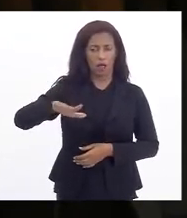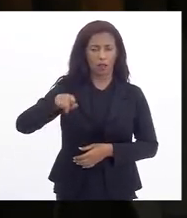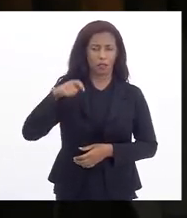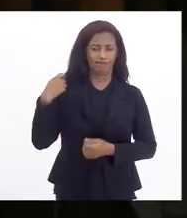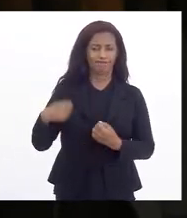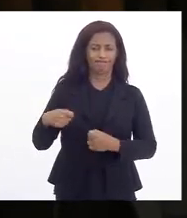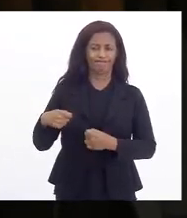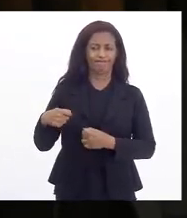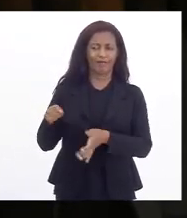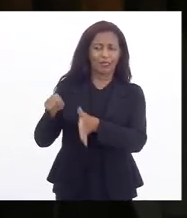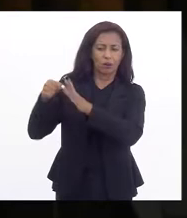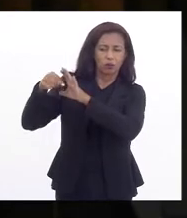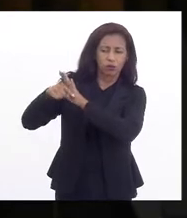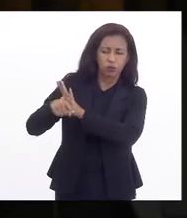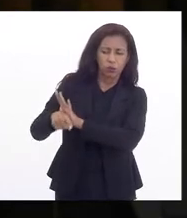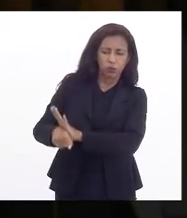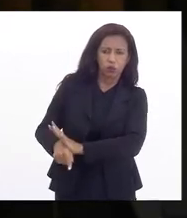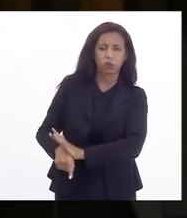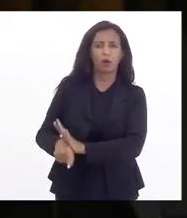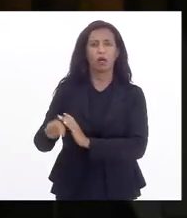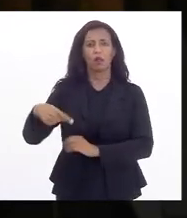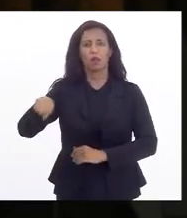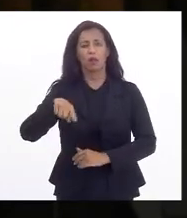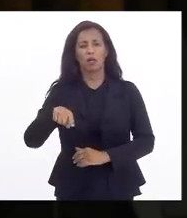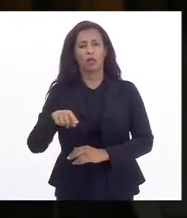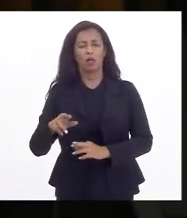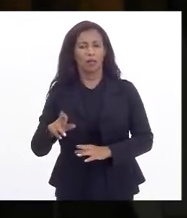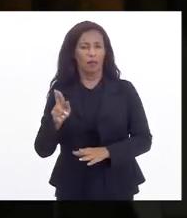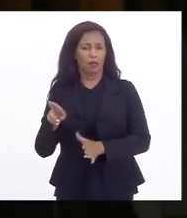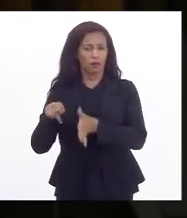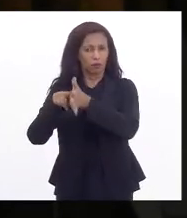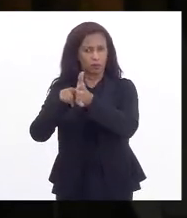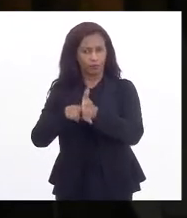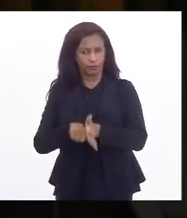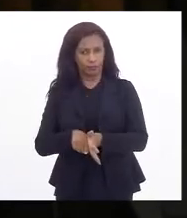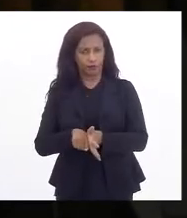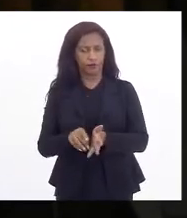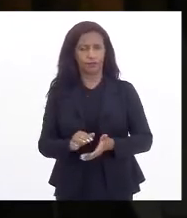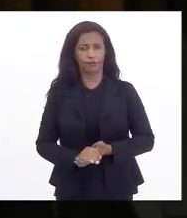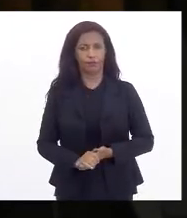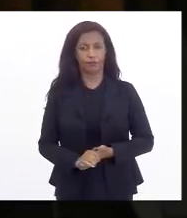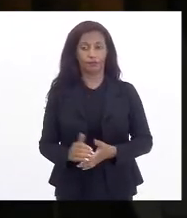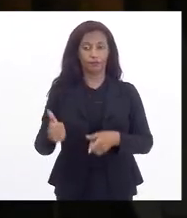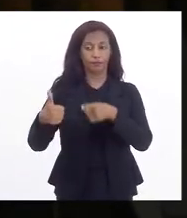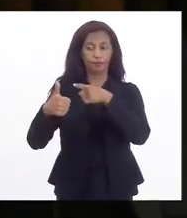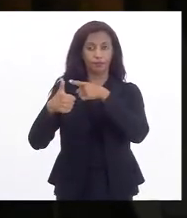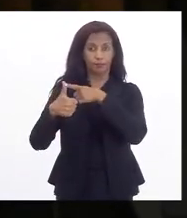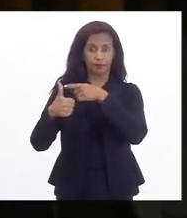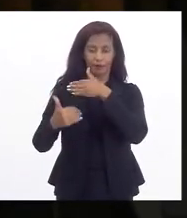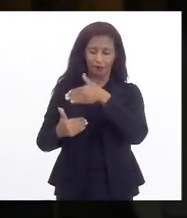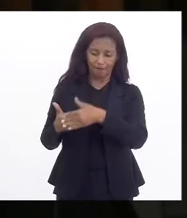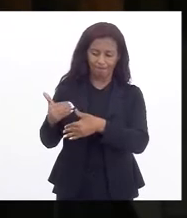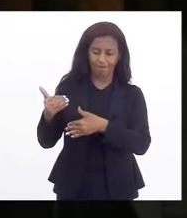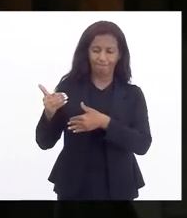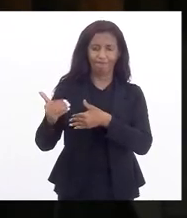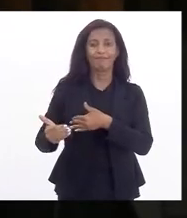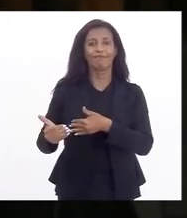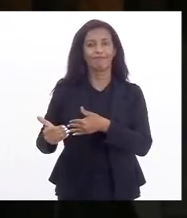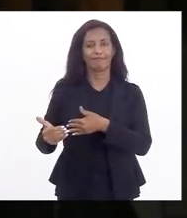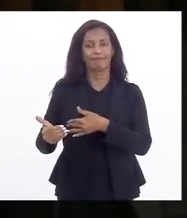ser aprofundados essas auditorias não esse foi o primeiro passo